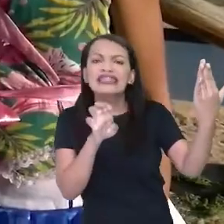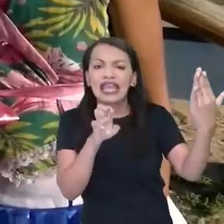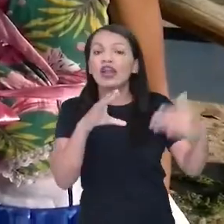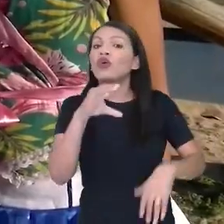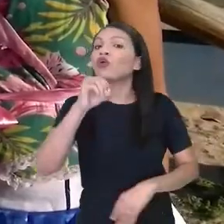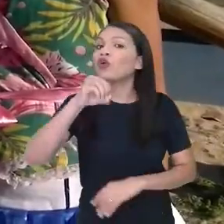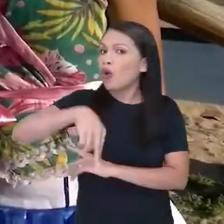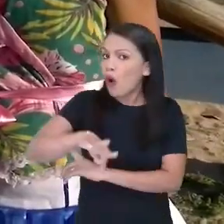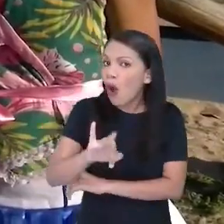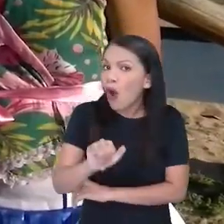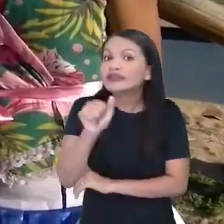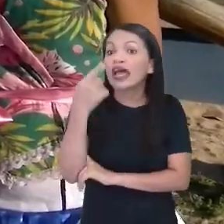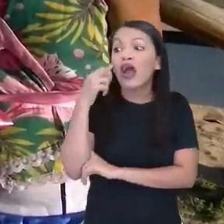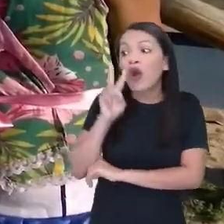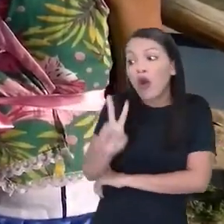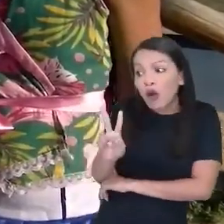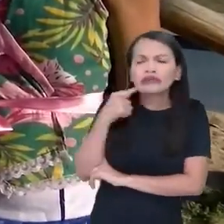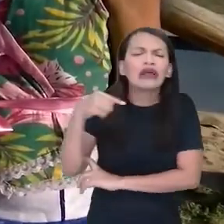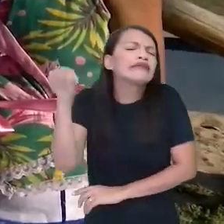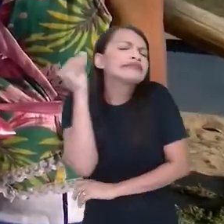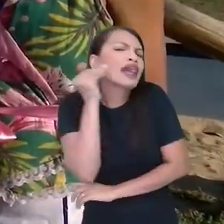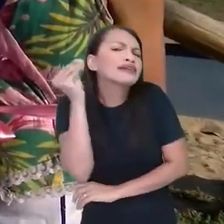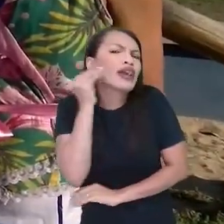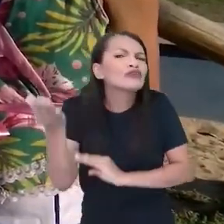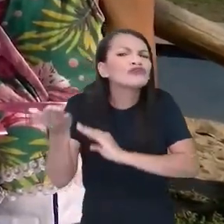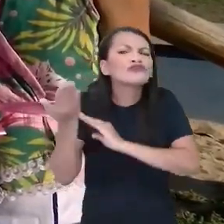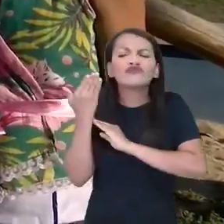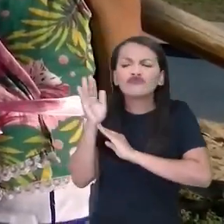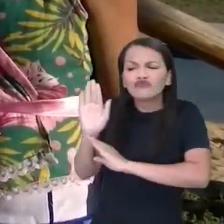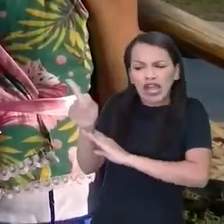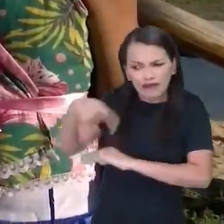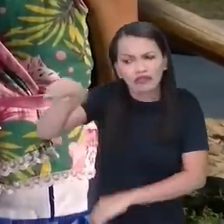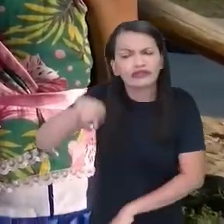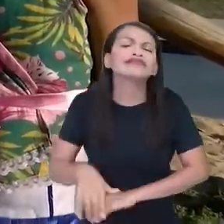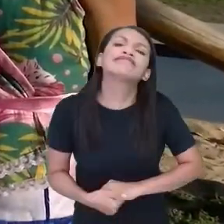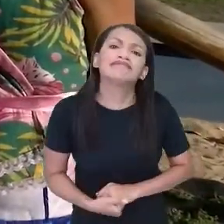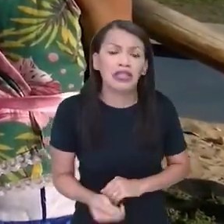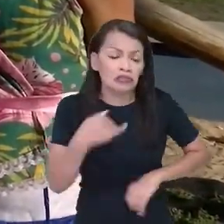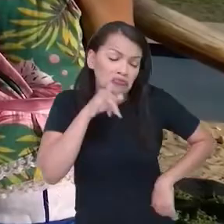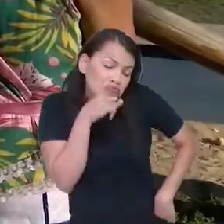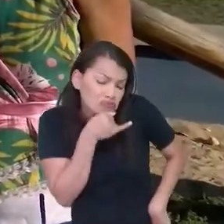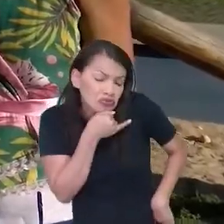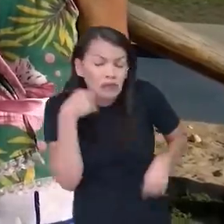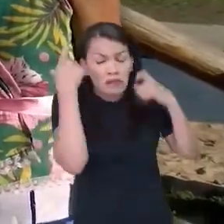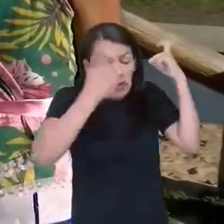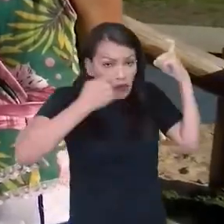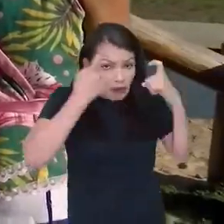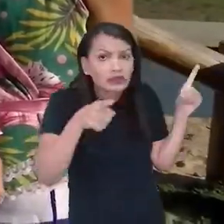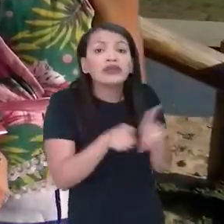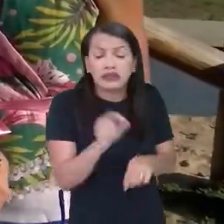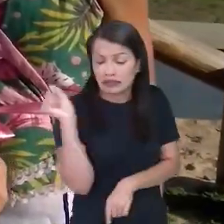que ela vai tentar ajudar vocês não é isso também ficou triste preocupada